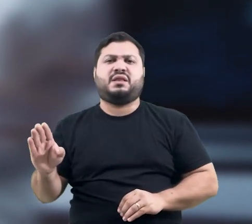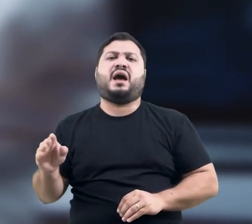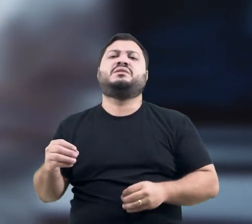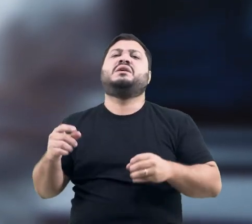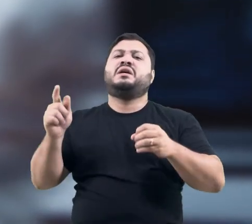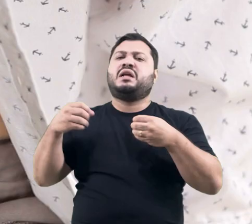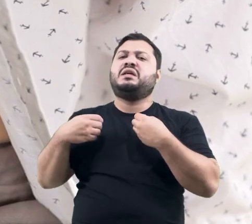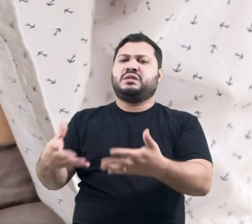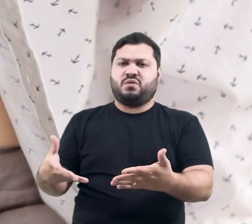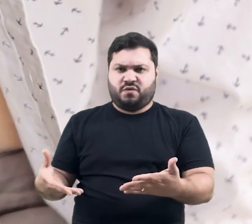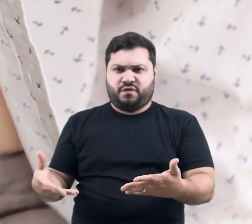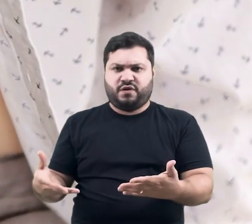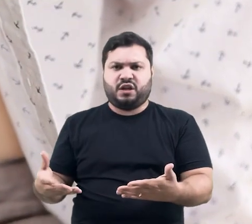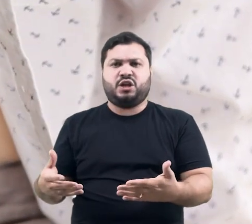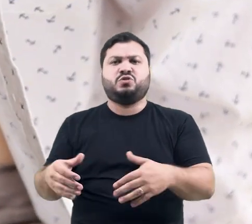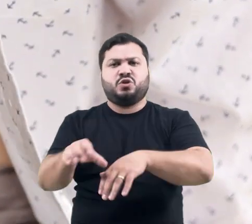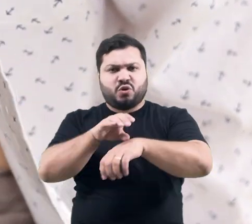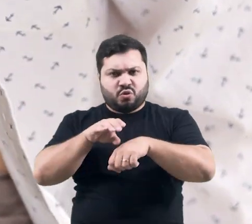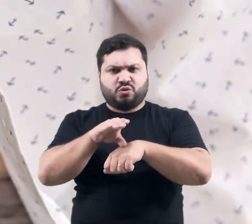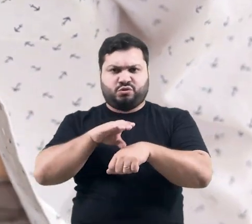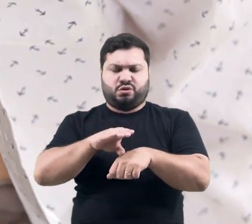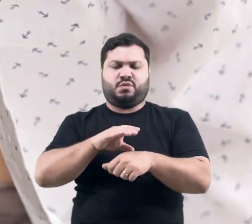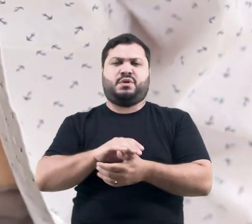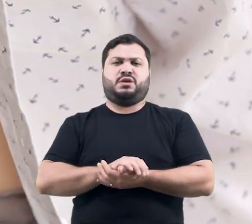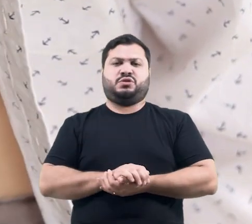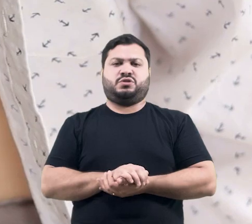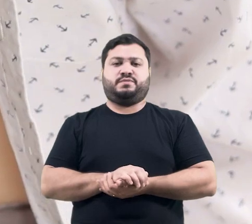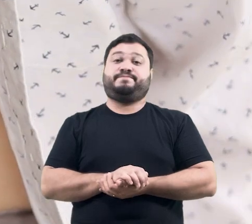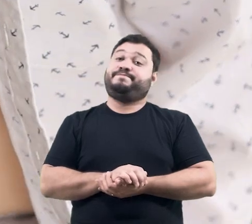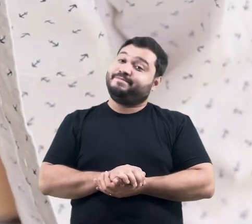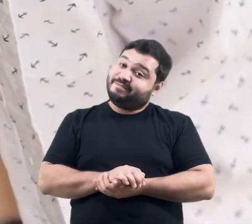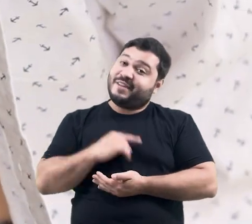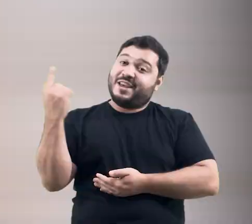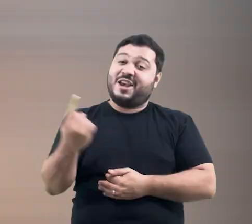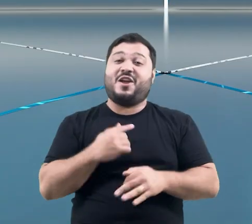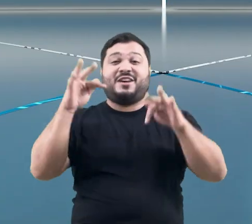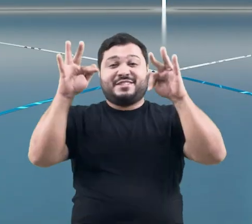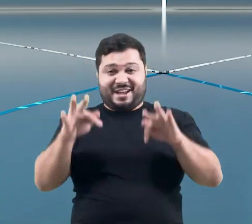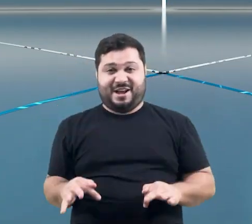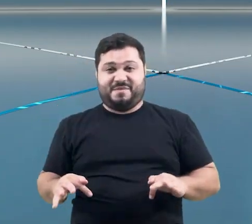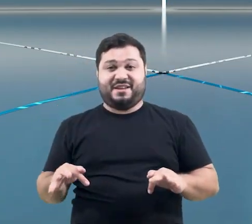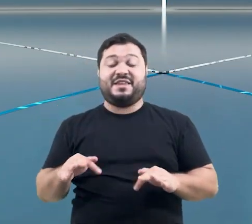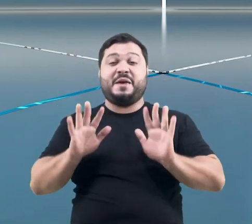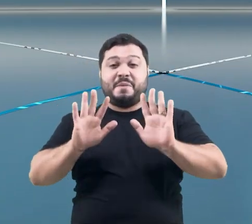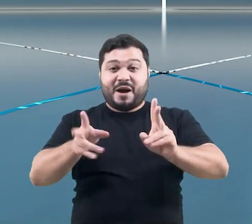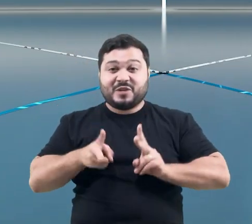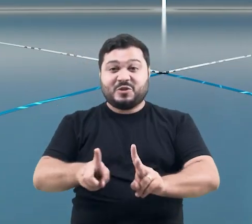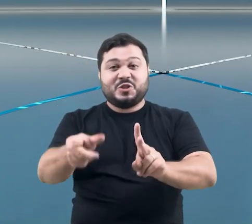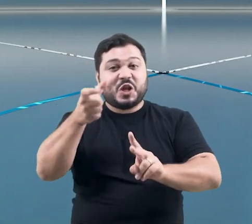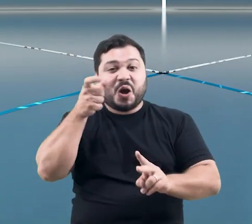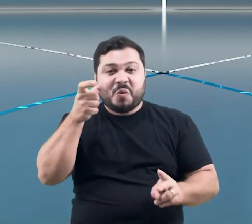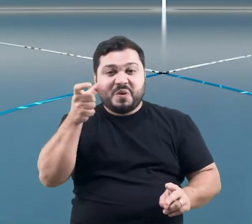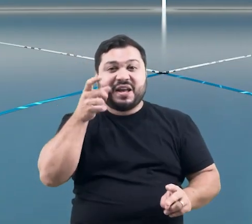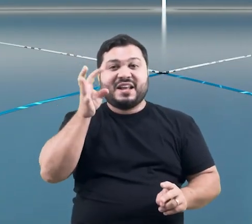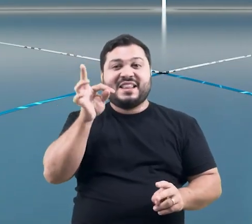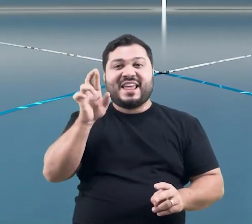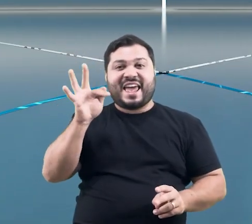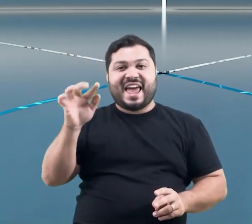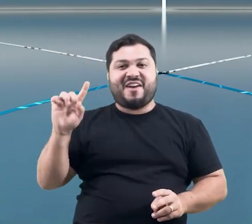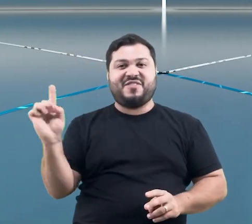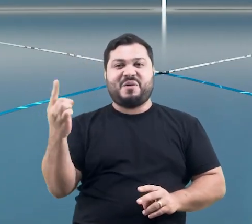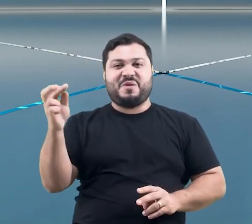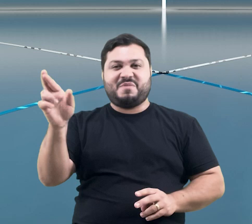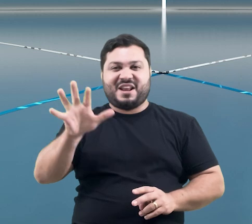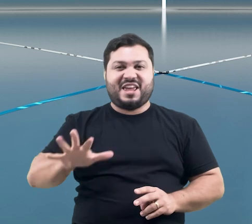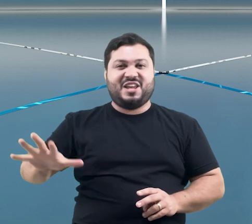direitos fundamentais que lhe são conferidos constitucionalmente. E a gente fica por aqui, mas continue